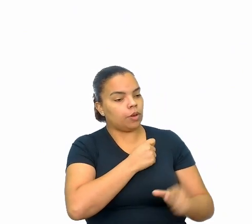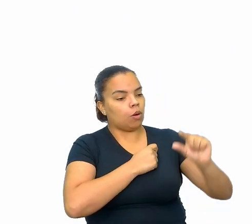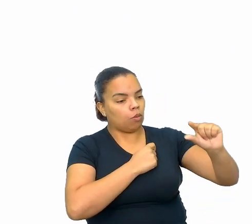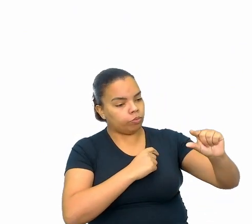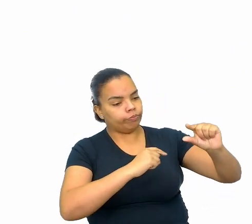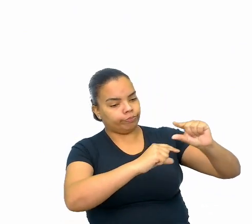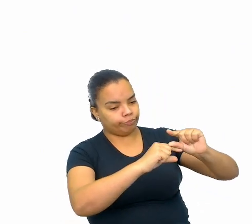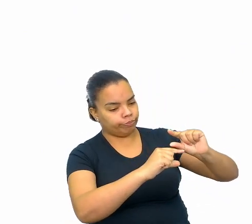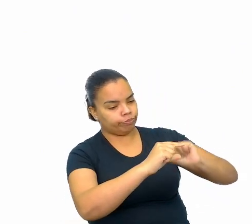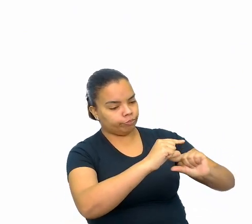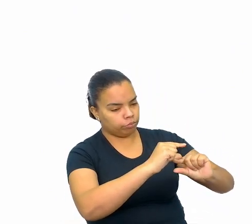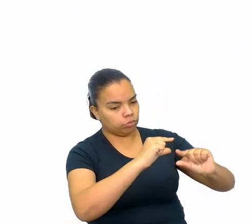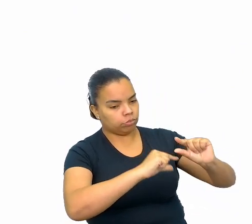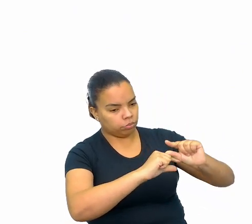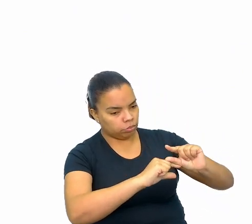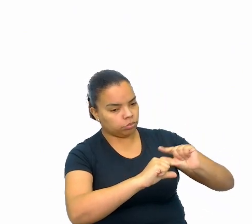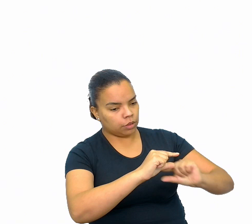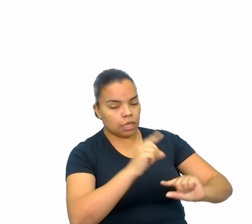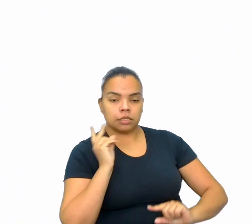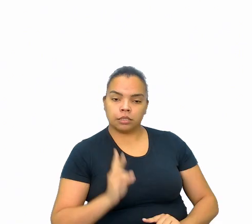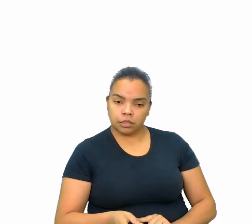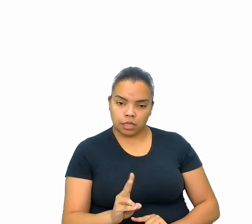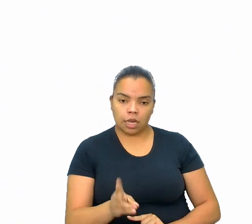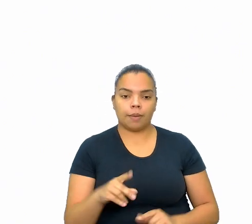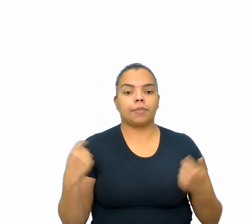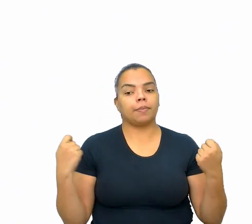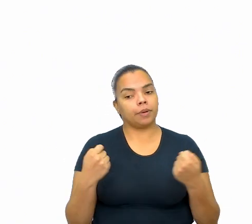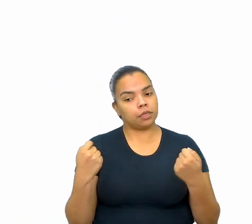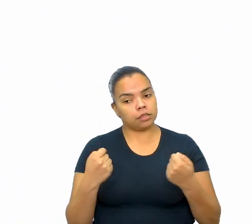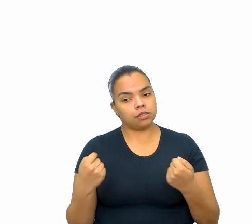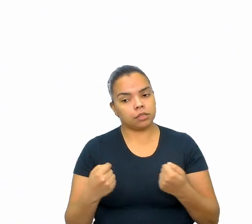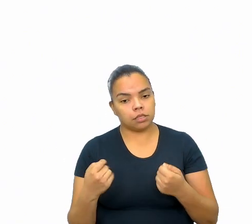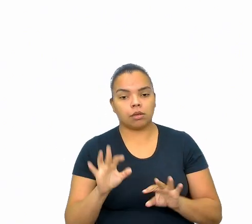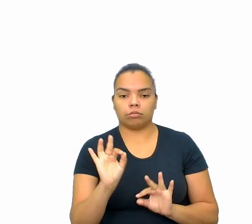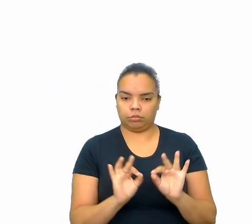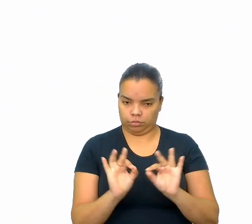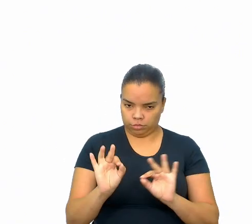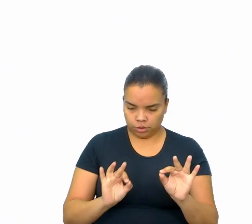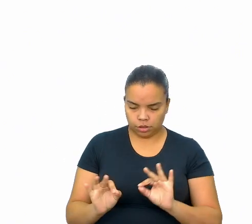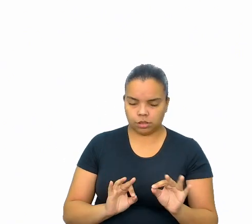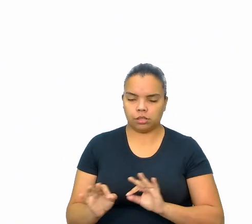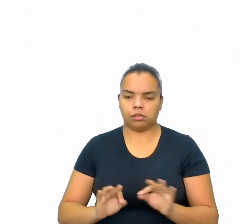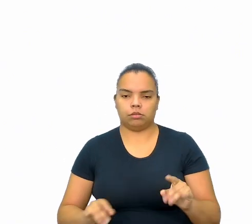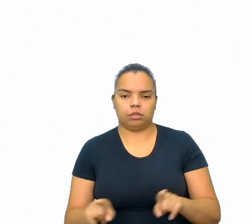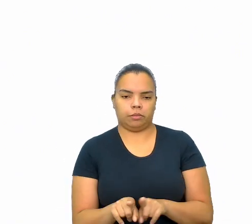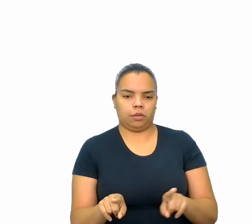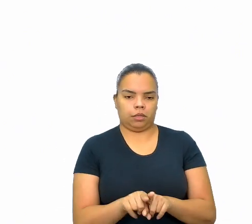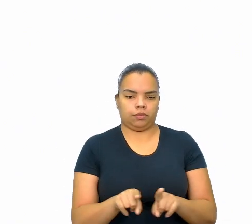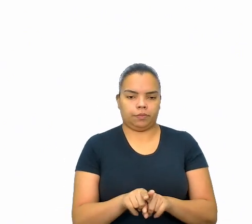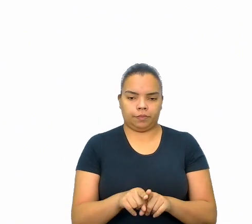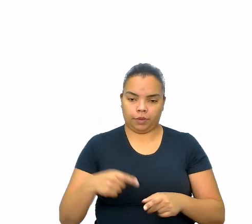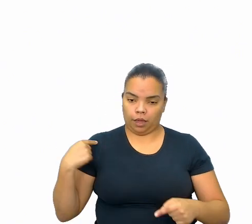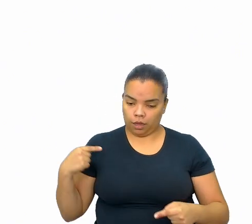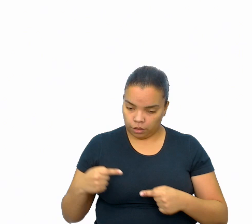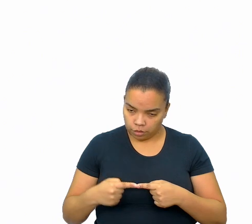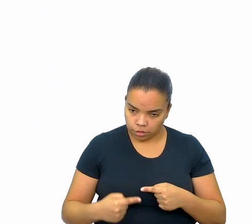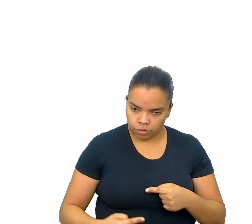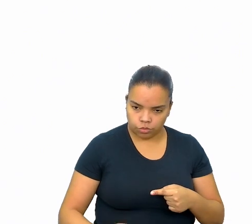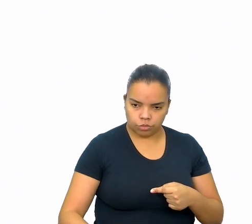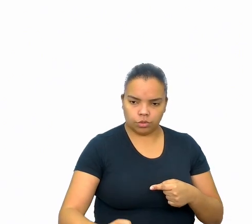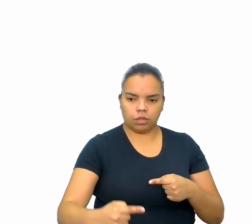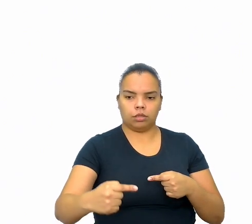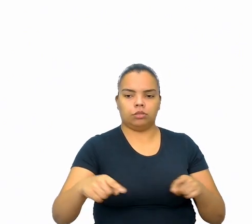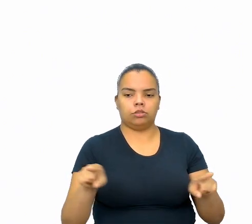do outro, a gente precisa também ter essa organização. E durante, né, a gente vai entregar